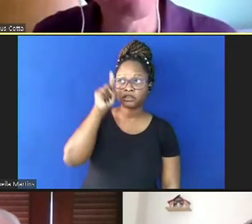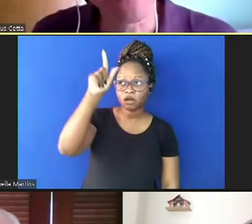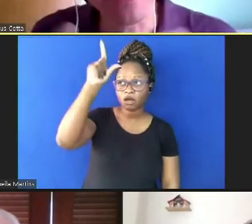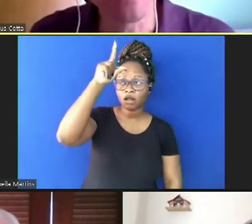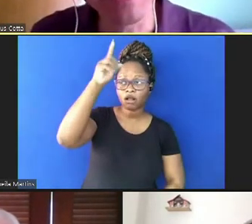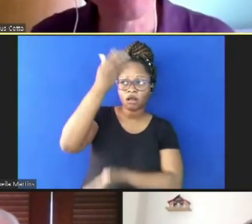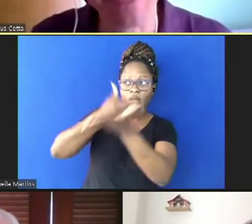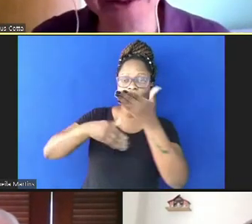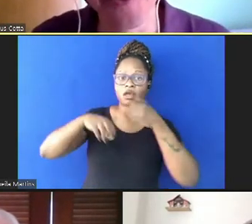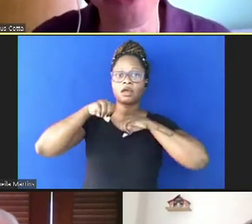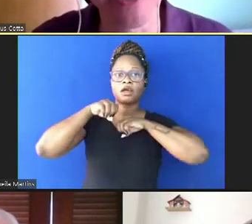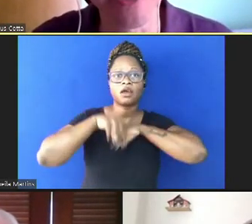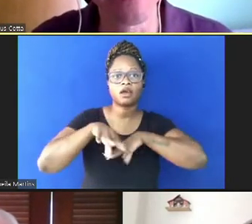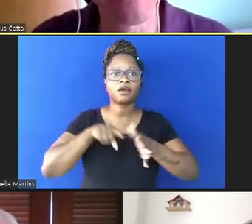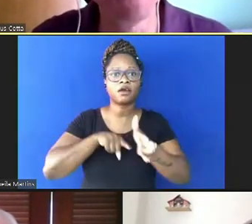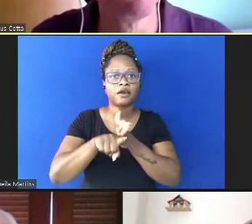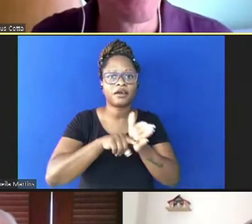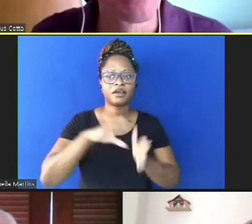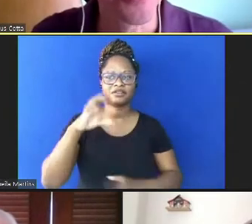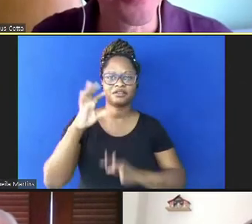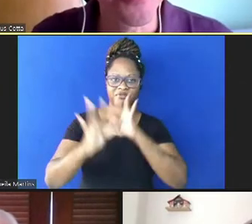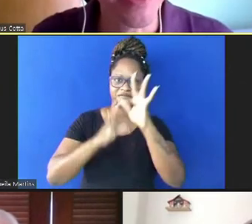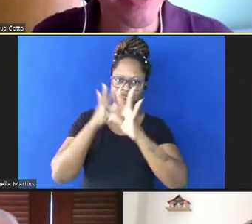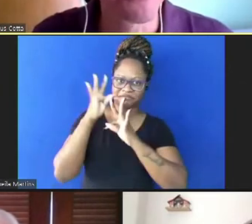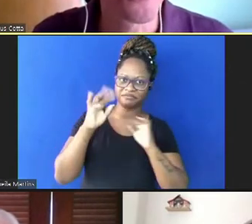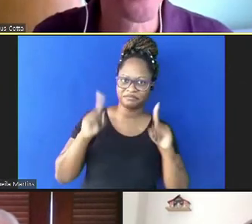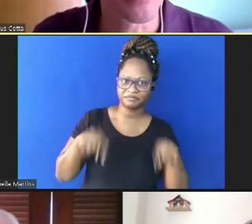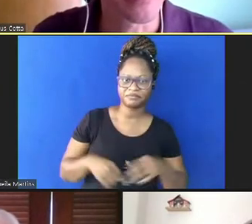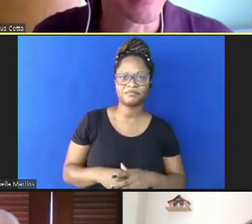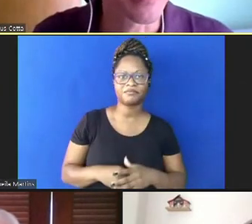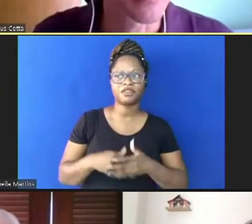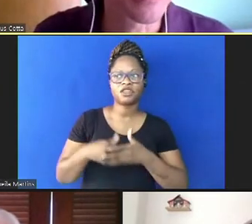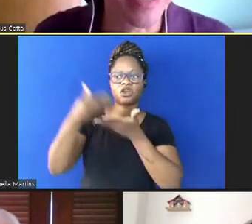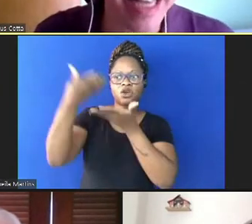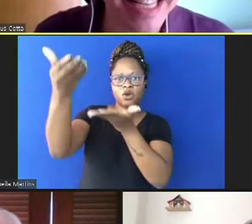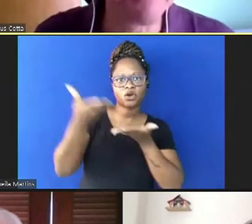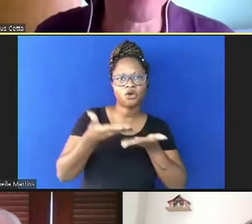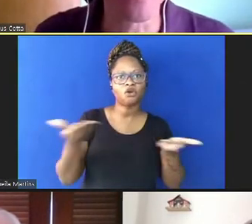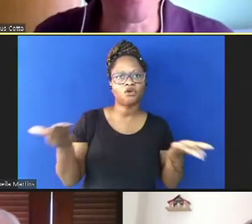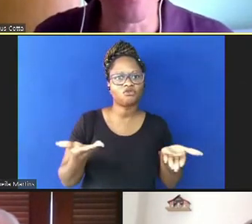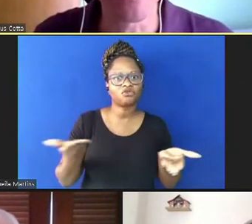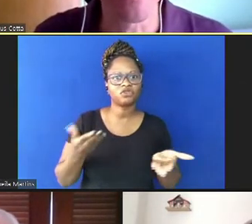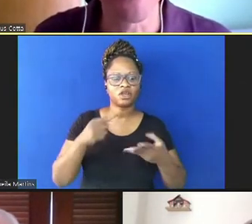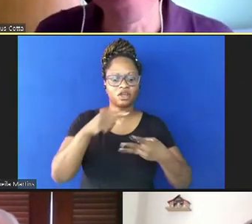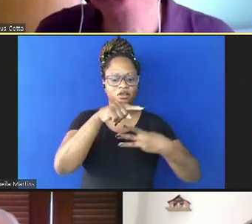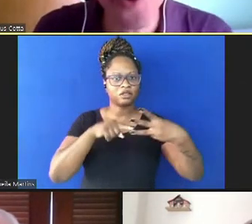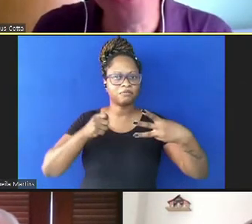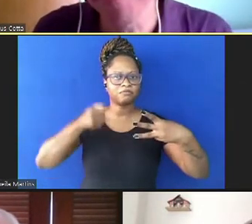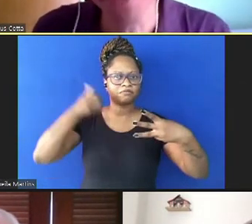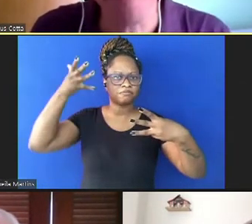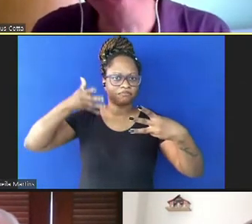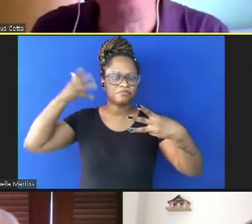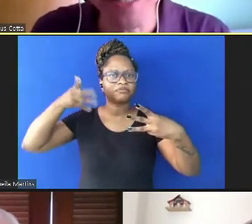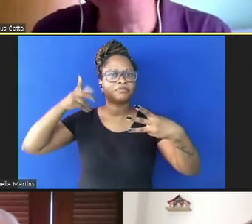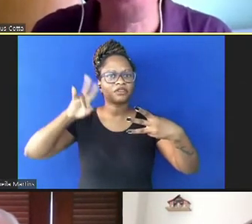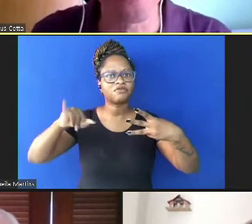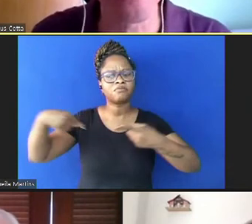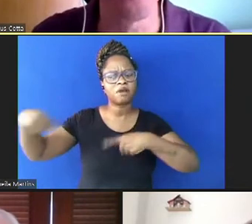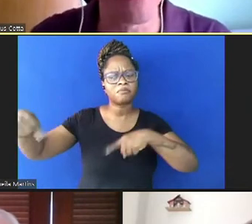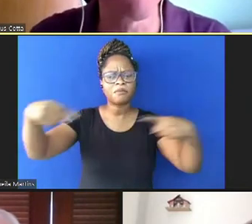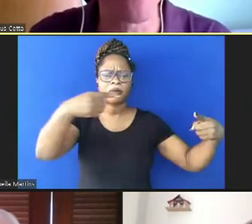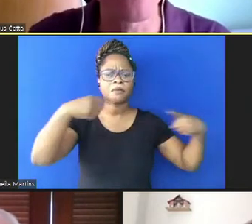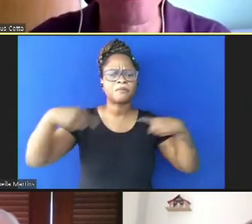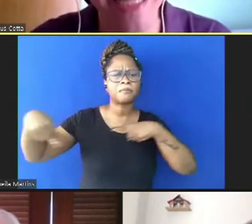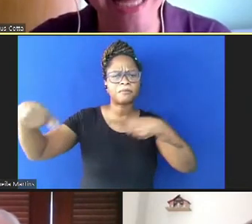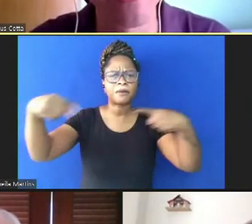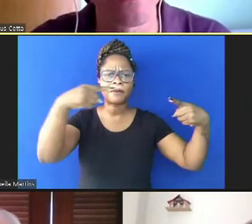educação, em pesquisa, em ciência e tecnologia. Né? Então, nós trouxemos três palestrantes que vão discutir muito mais uma discussão,